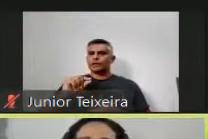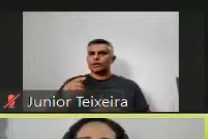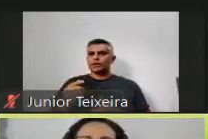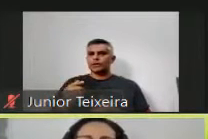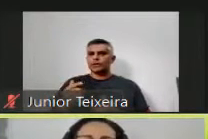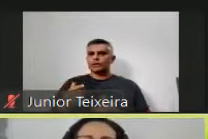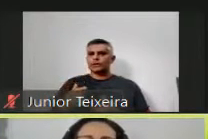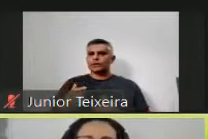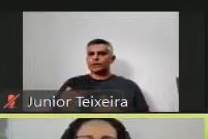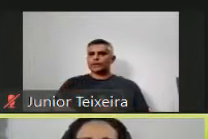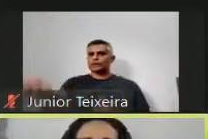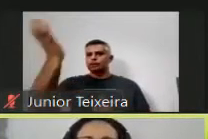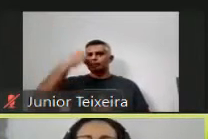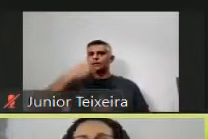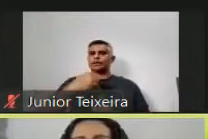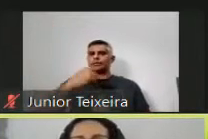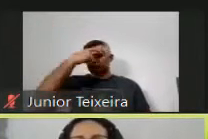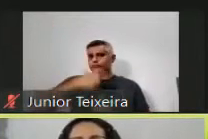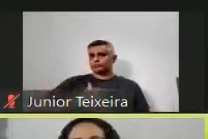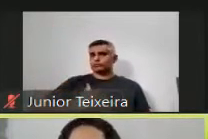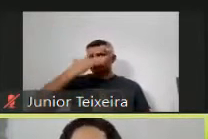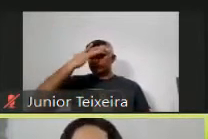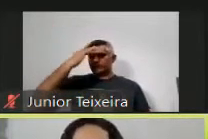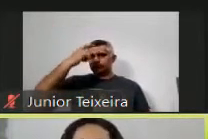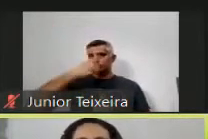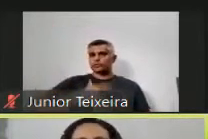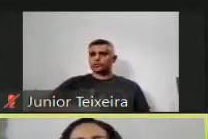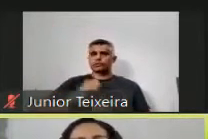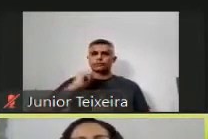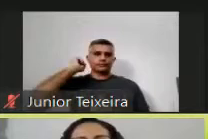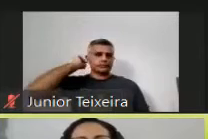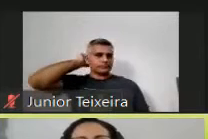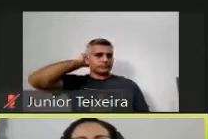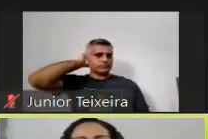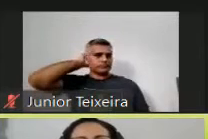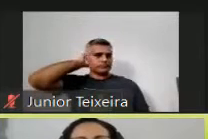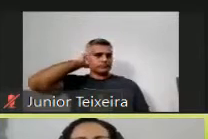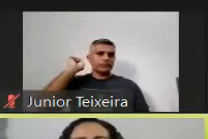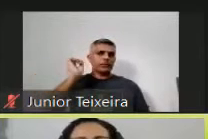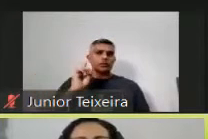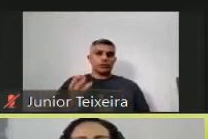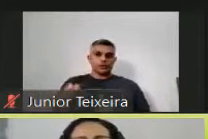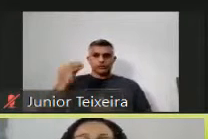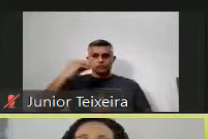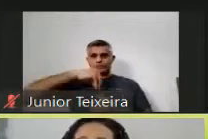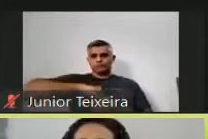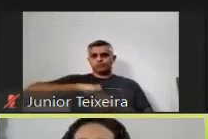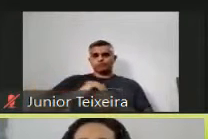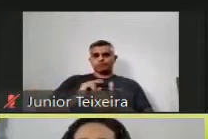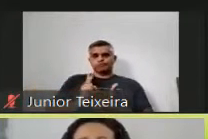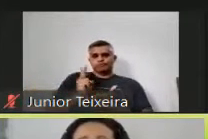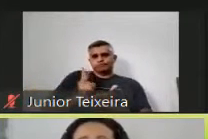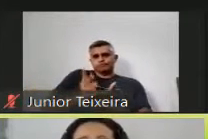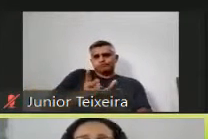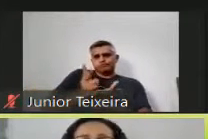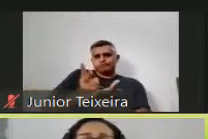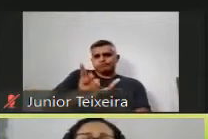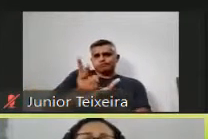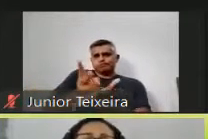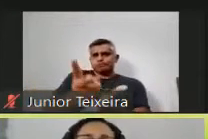e converte-se e objetiva-se no sujeito. Então, ela é um processo que não se